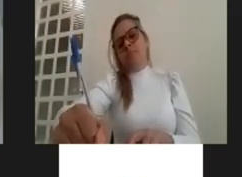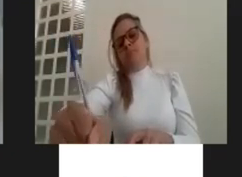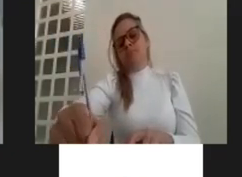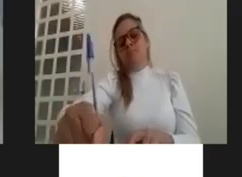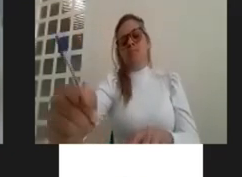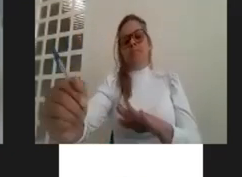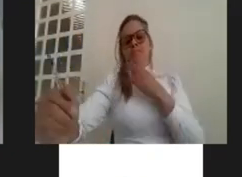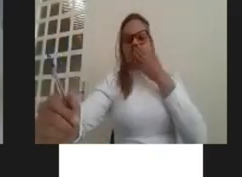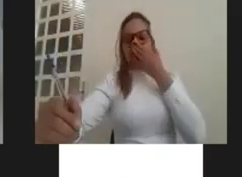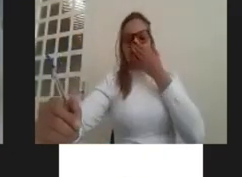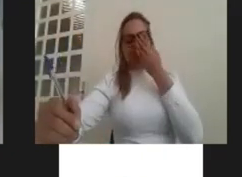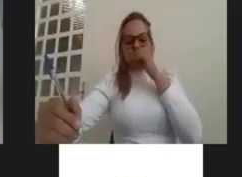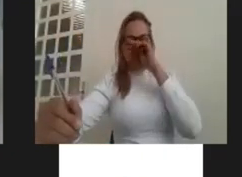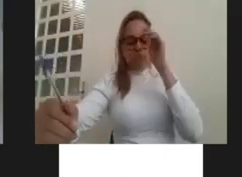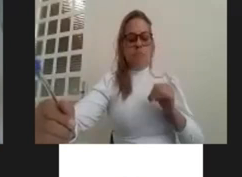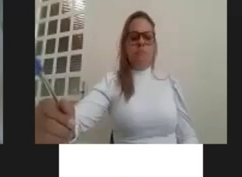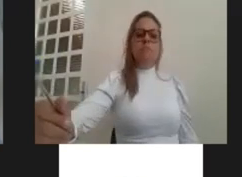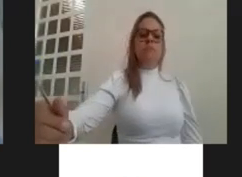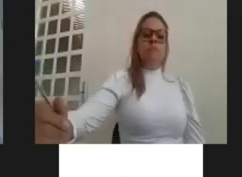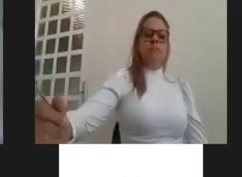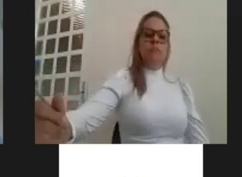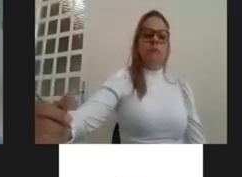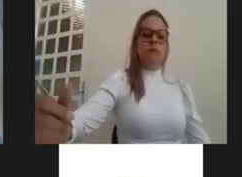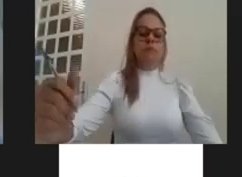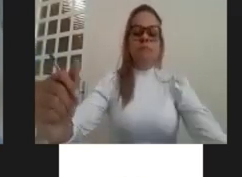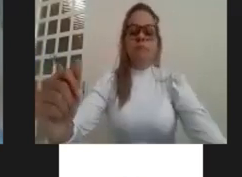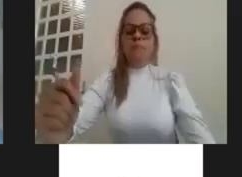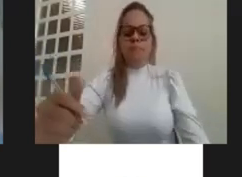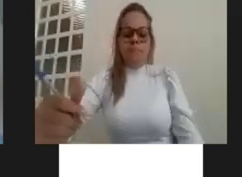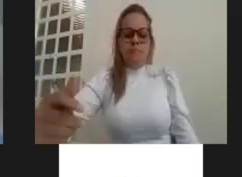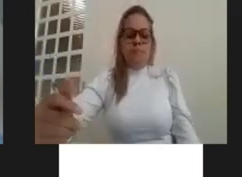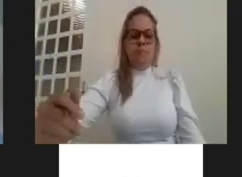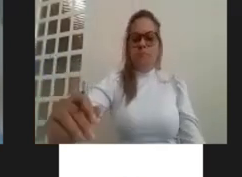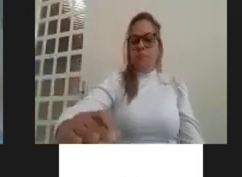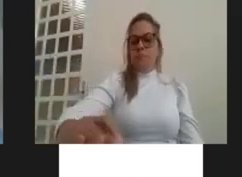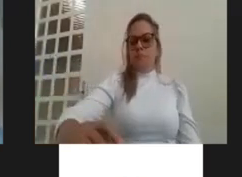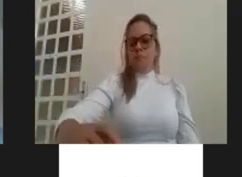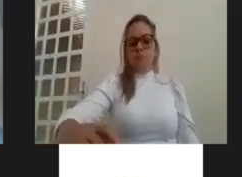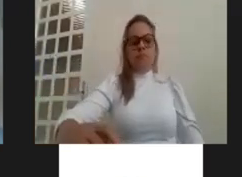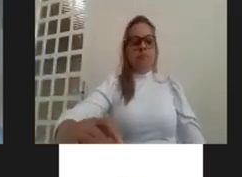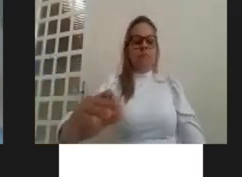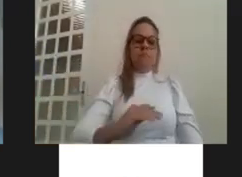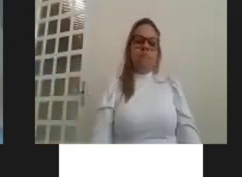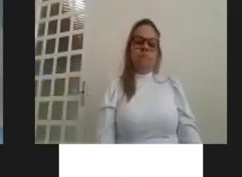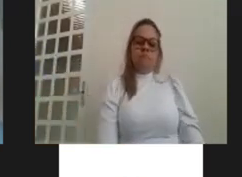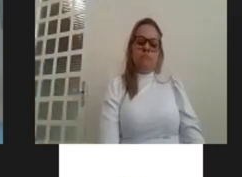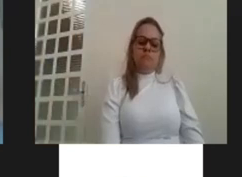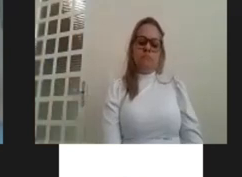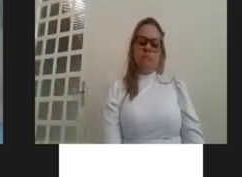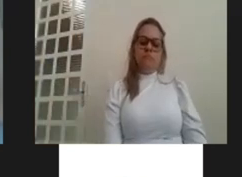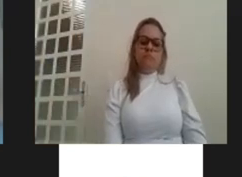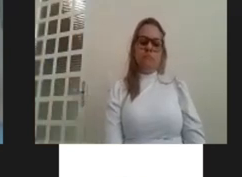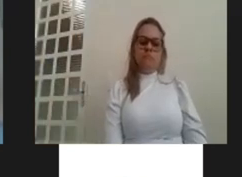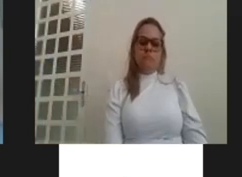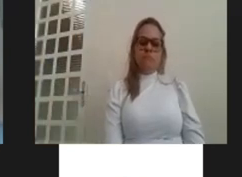faço 50% e o cliente tem 50% na mão dele. Quando eu vou interagindo com ele assim, eu consigo